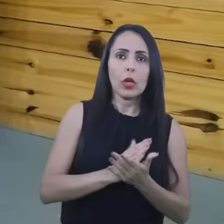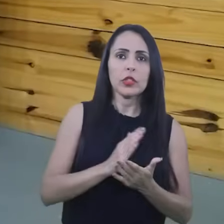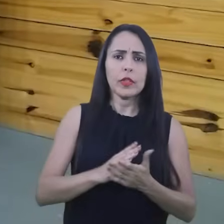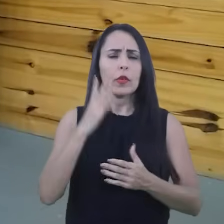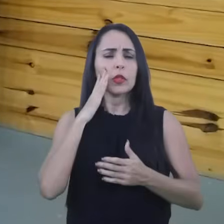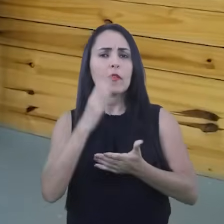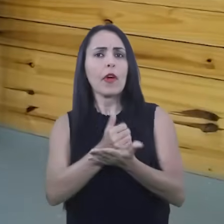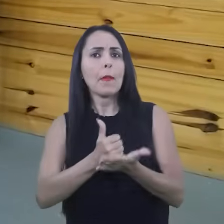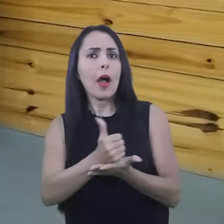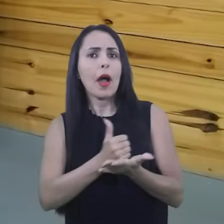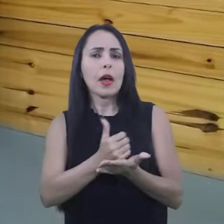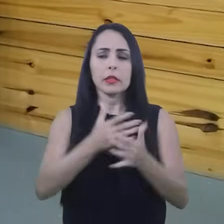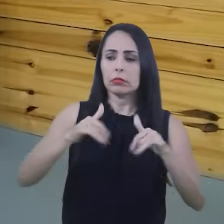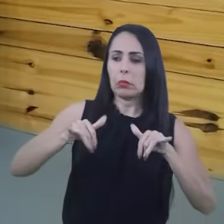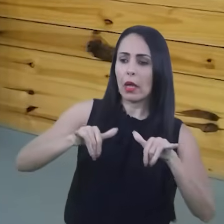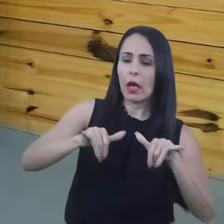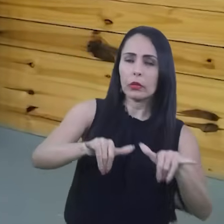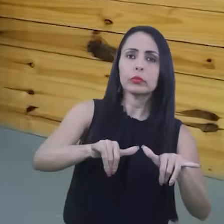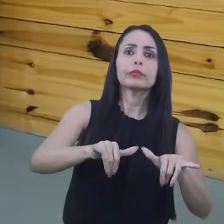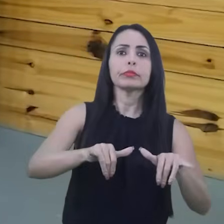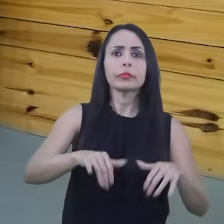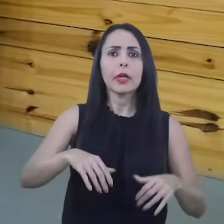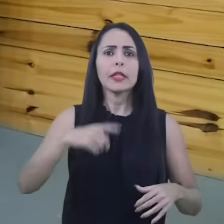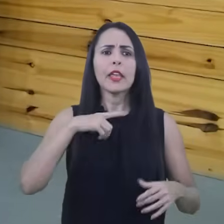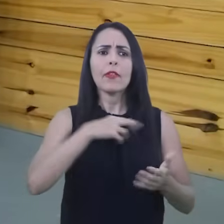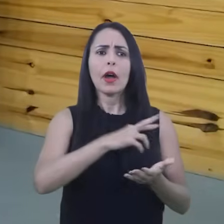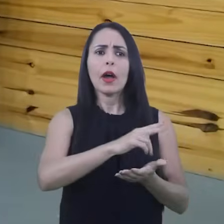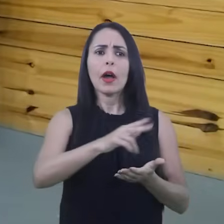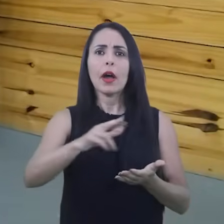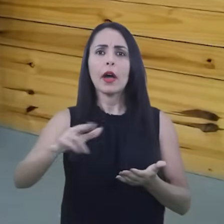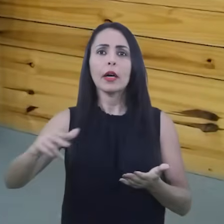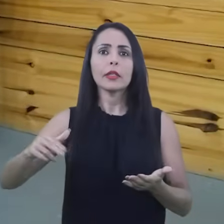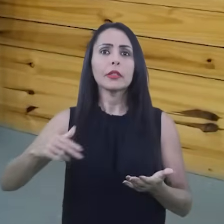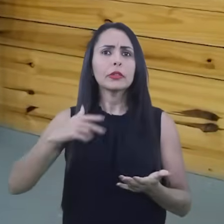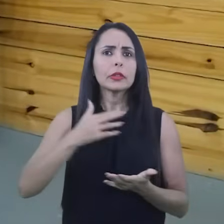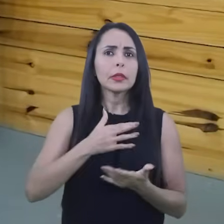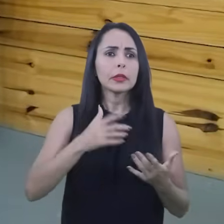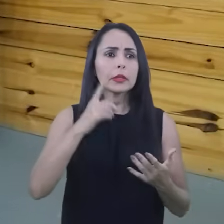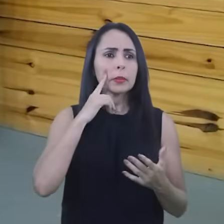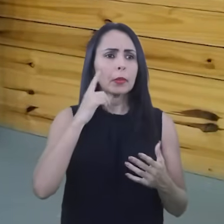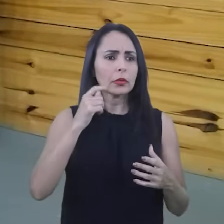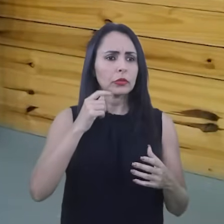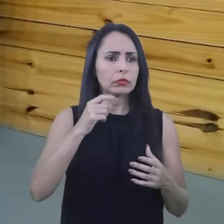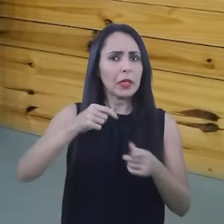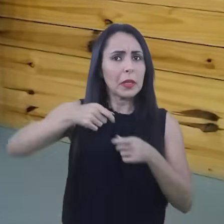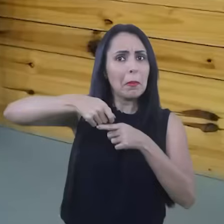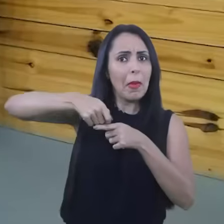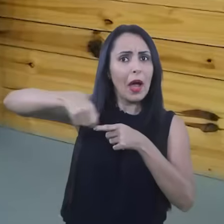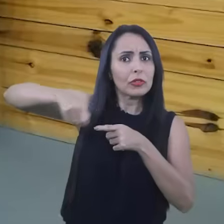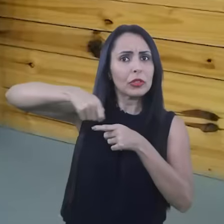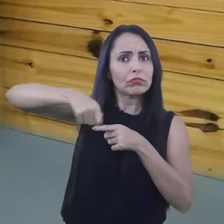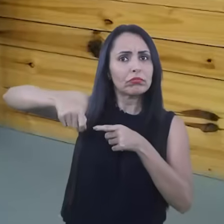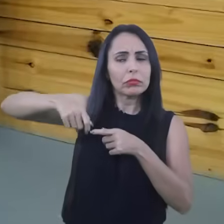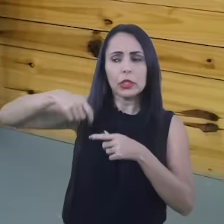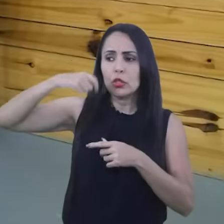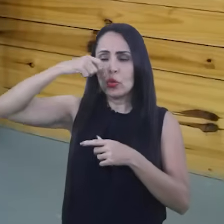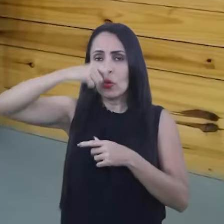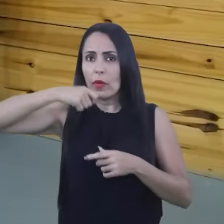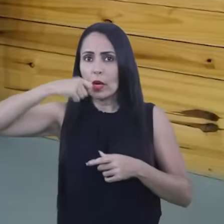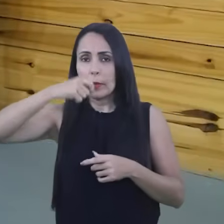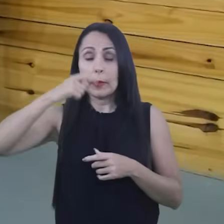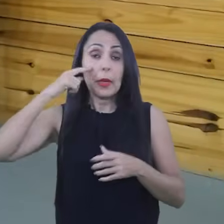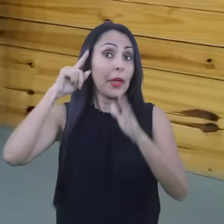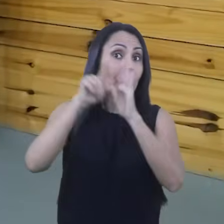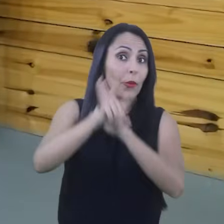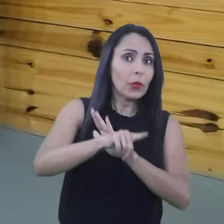farmácia, vou no supermercado, tem uma variedade de pastas, né, e de escovas. A minha